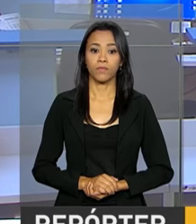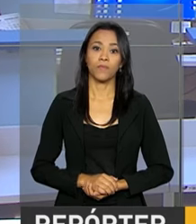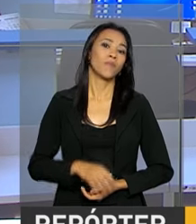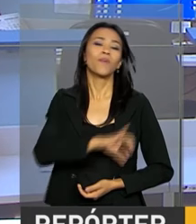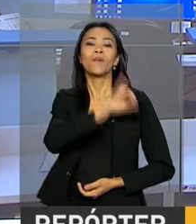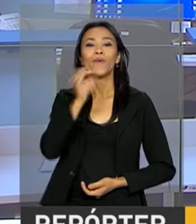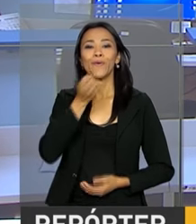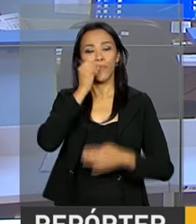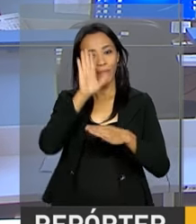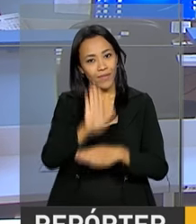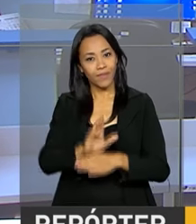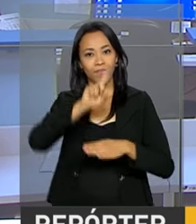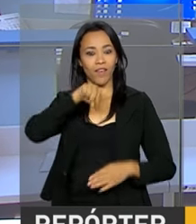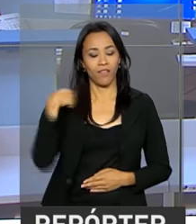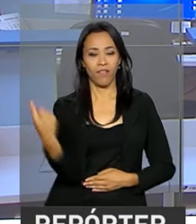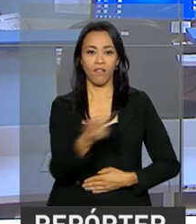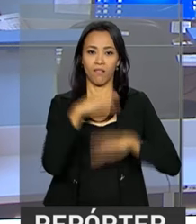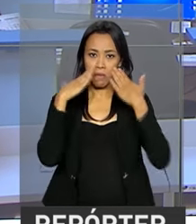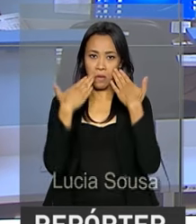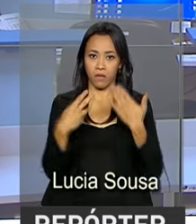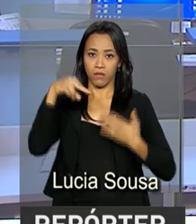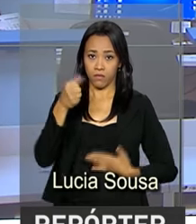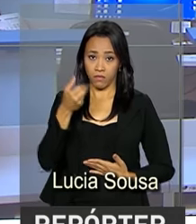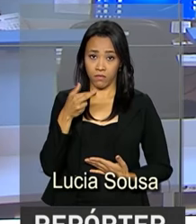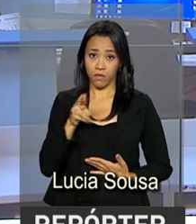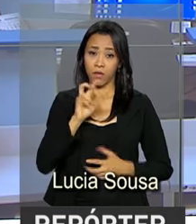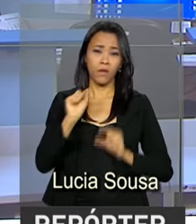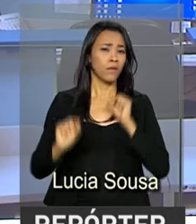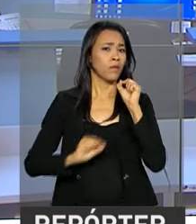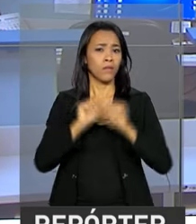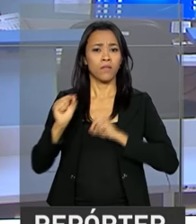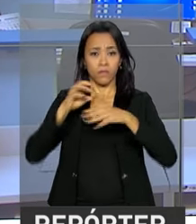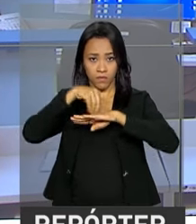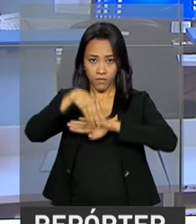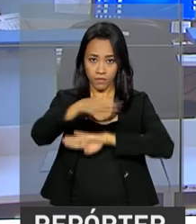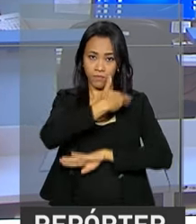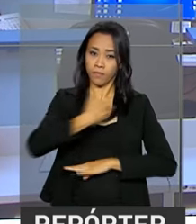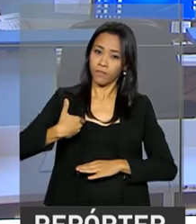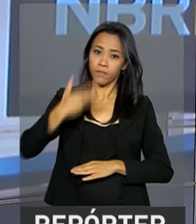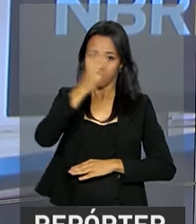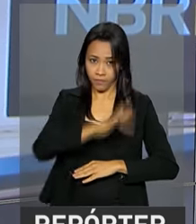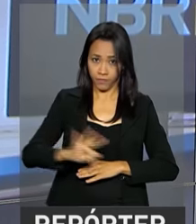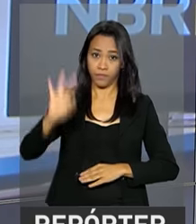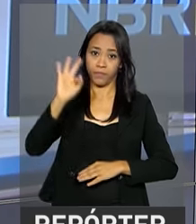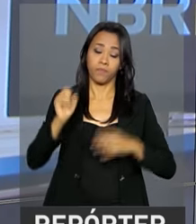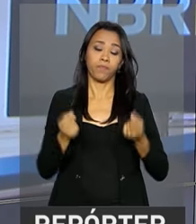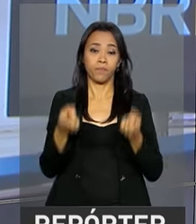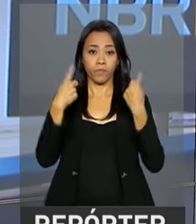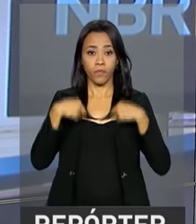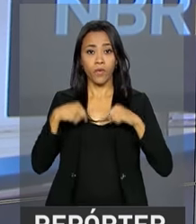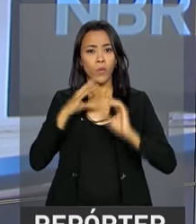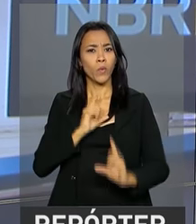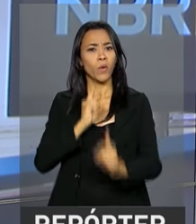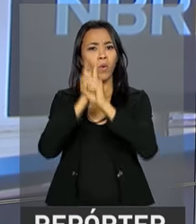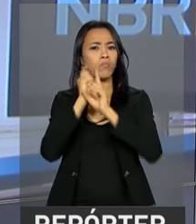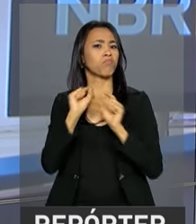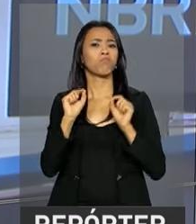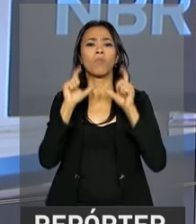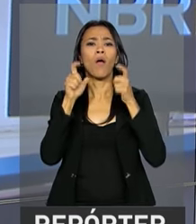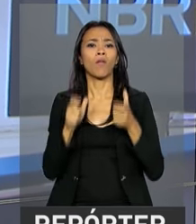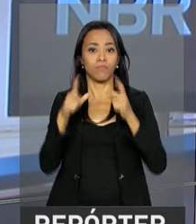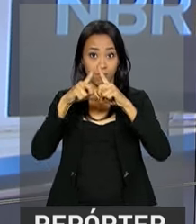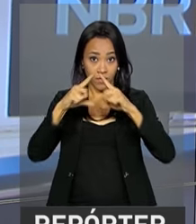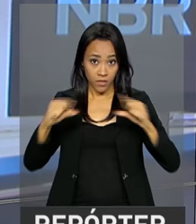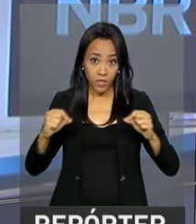Olá, boa tarde. Estamos de volta com o repórter NBR e as notícias do governo federal. O encontro aqui em Brasília